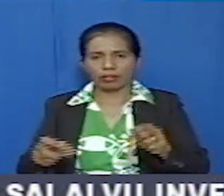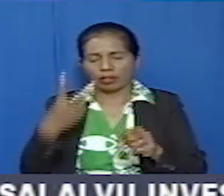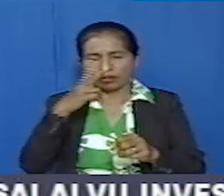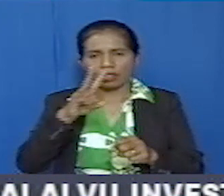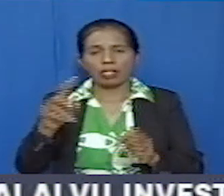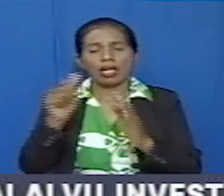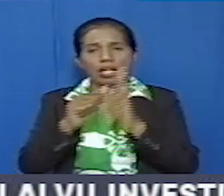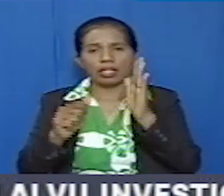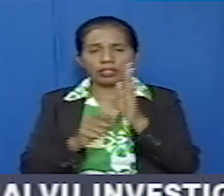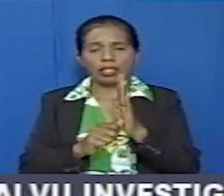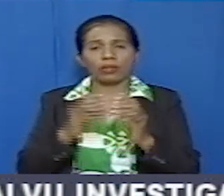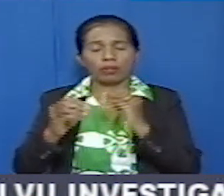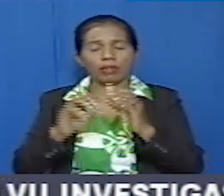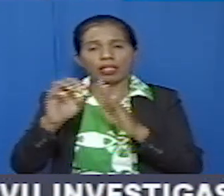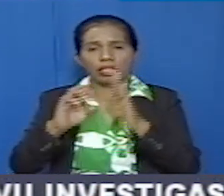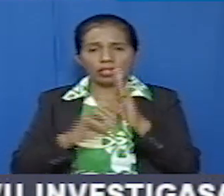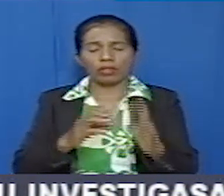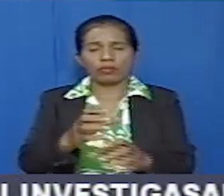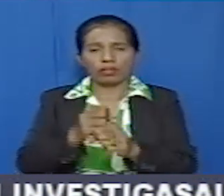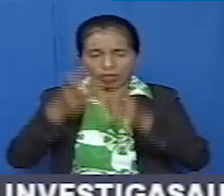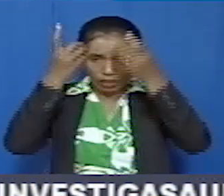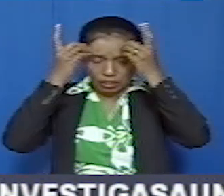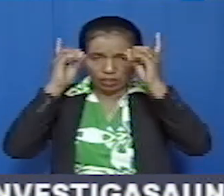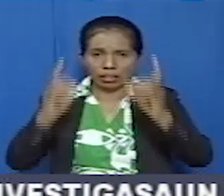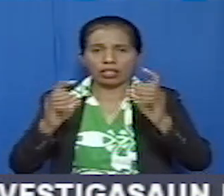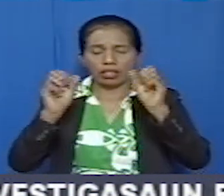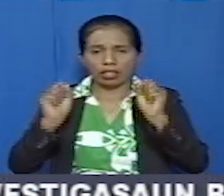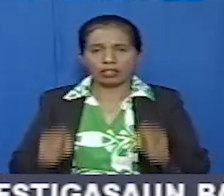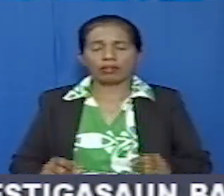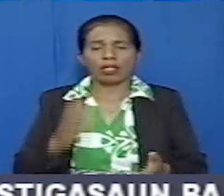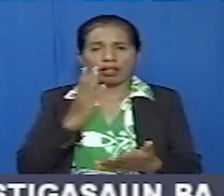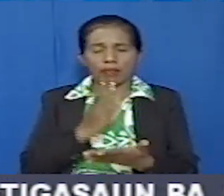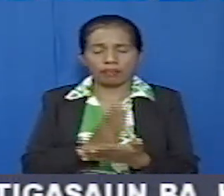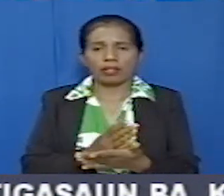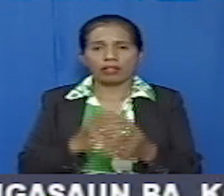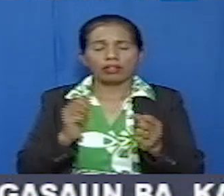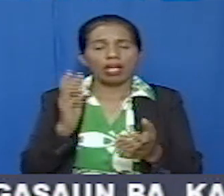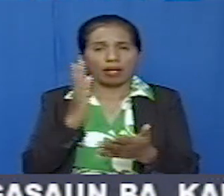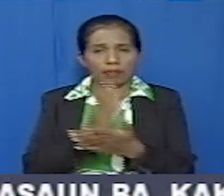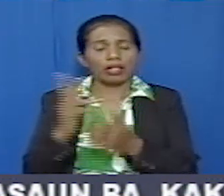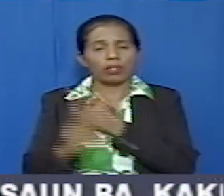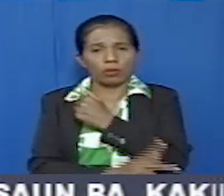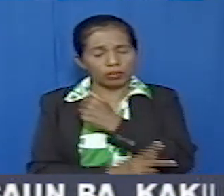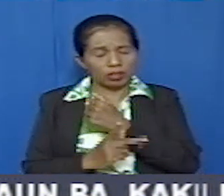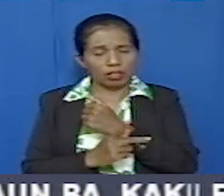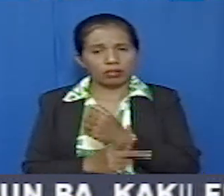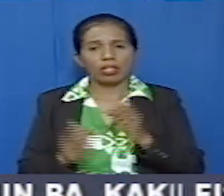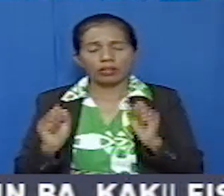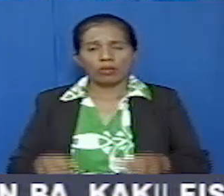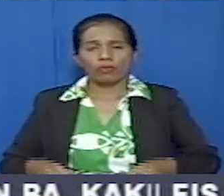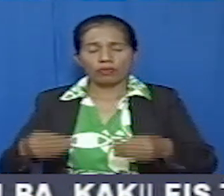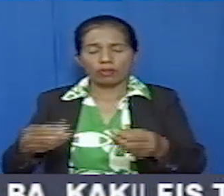consciencializa agentes Estados Unidos. Nebe forte decisão, no nebele prevene no combate à corrupção, rode garante máquina